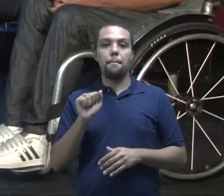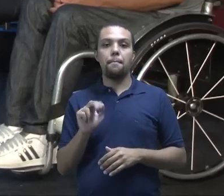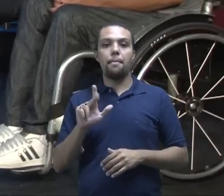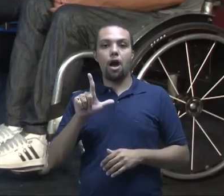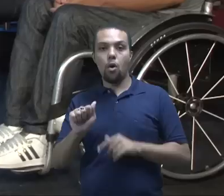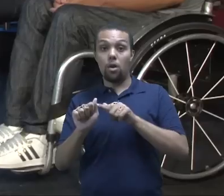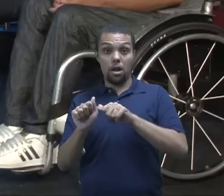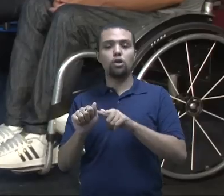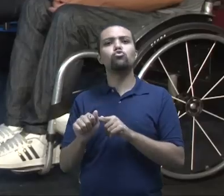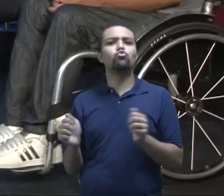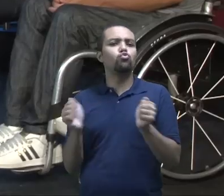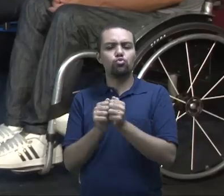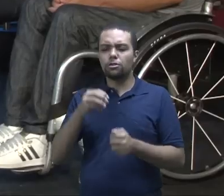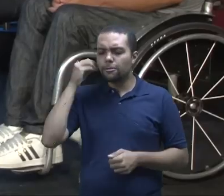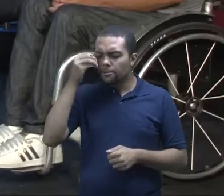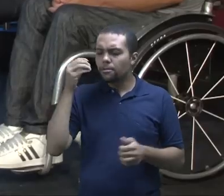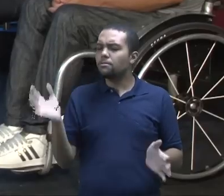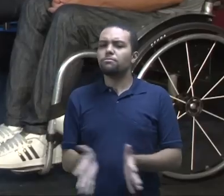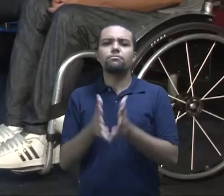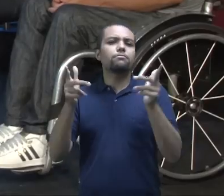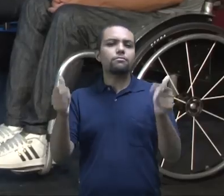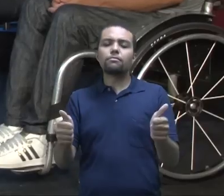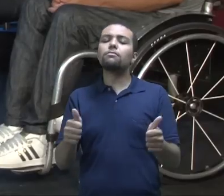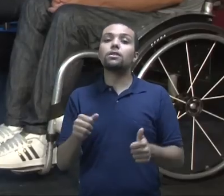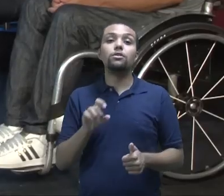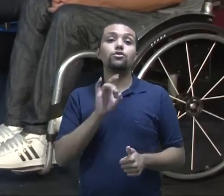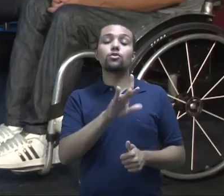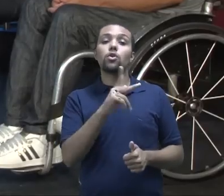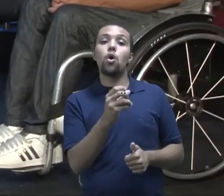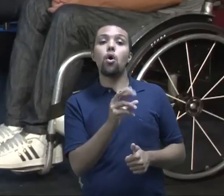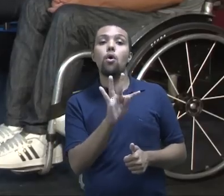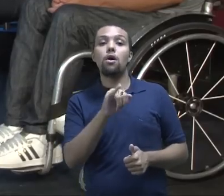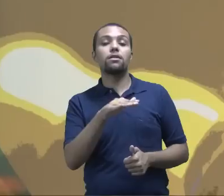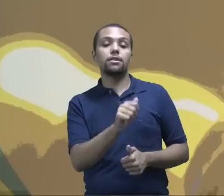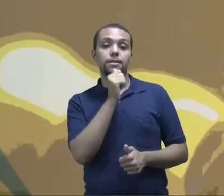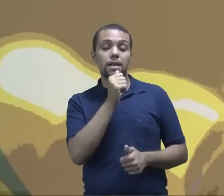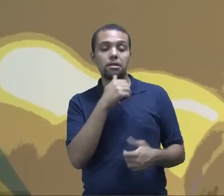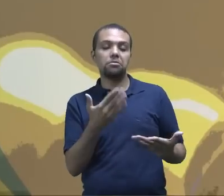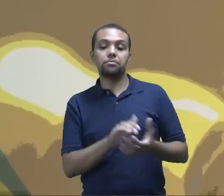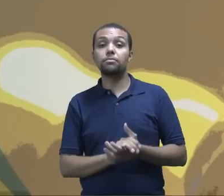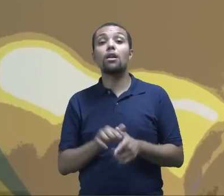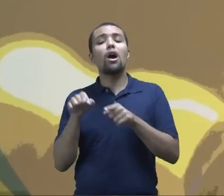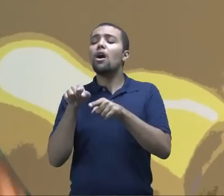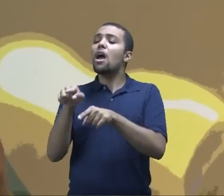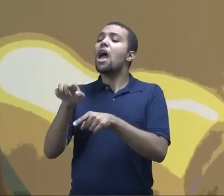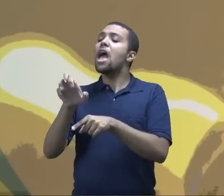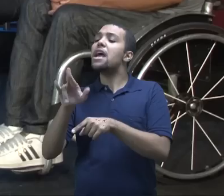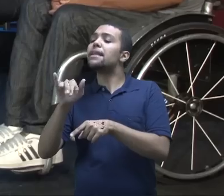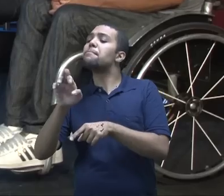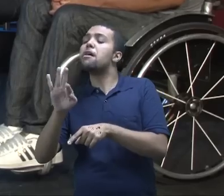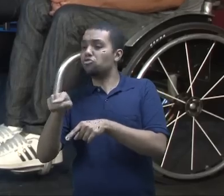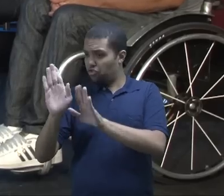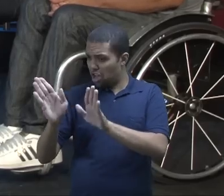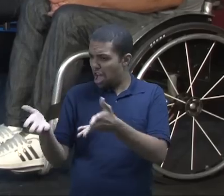jogar com a Paula. Uma experiência maravilhosa. Eu, Janete, só cortei isso aqui, eu não joguei. Uhum. E você, Heriberto, tem alguma referência aí